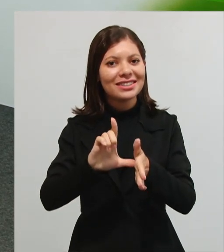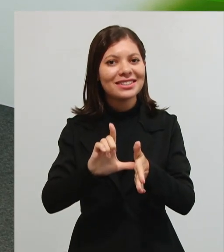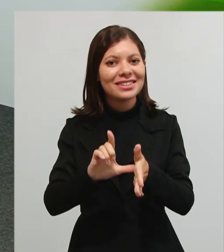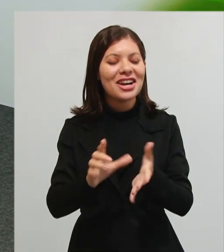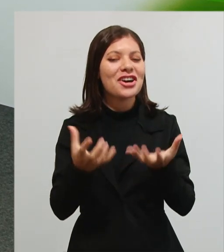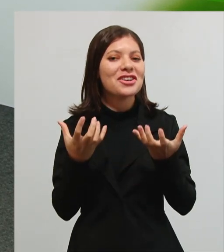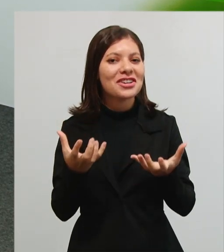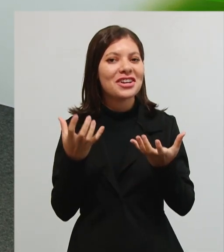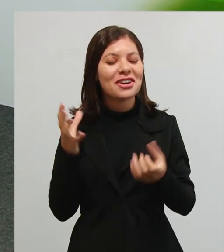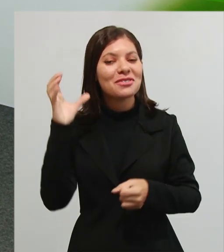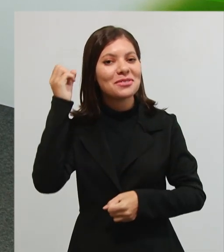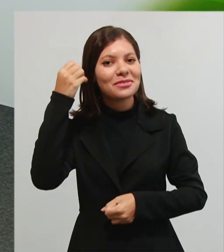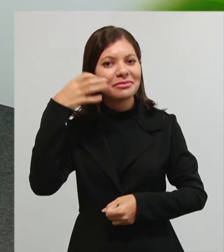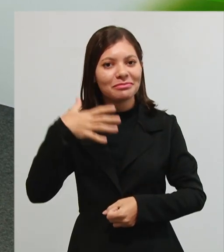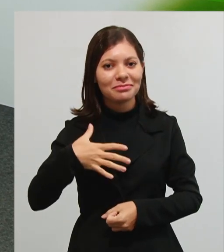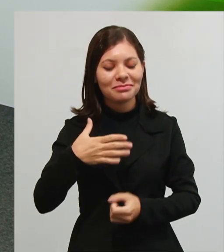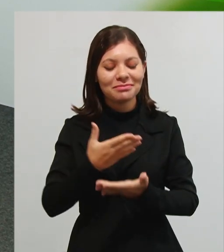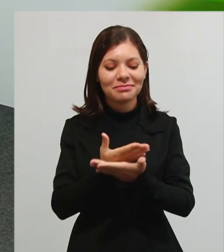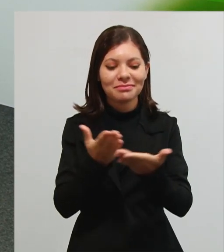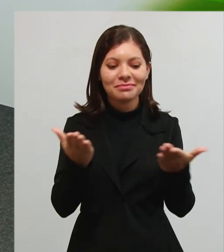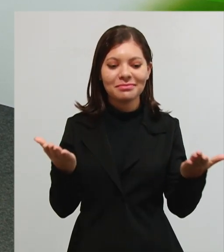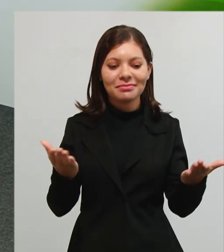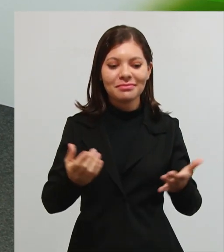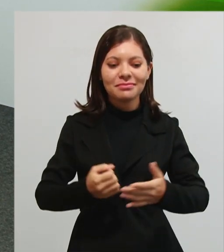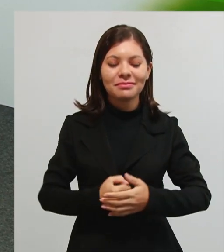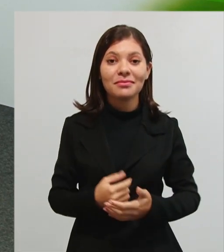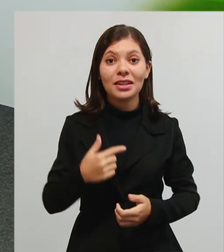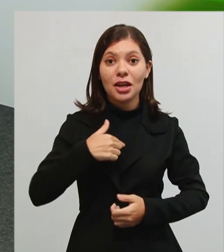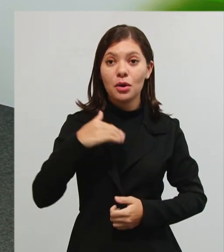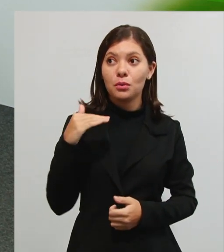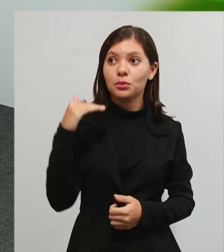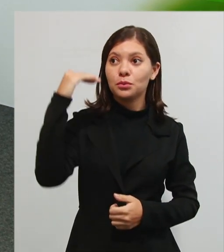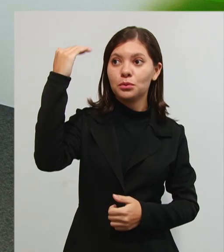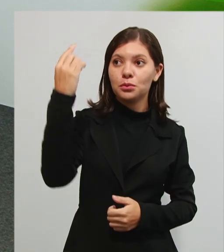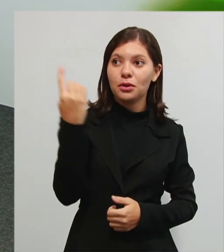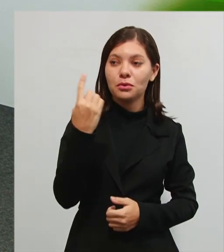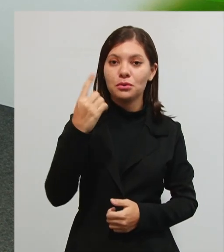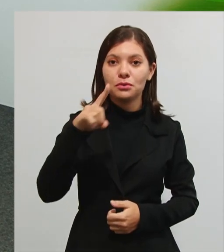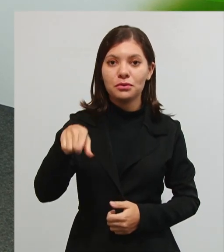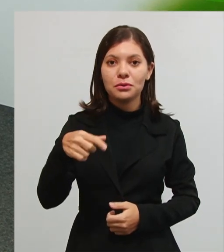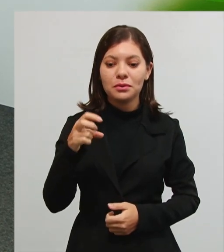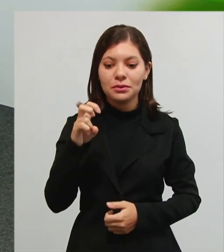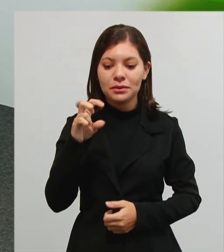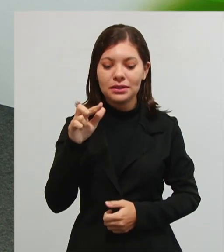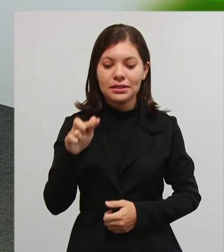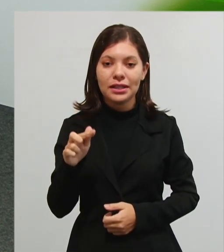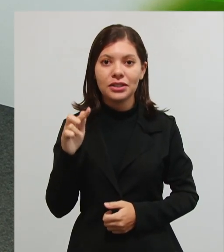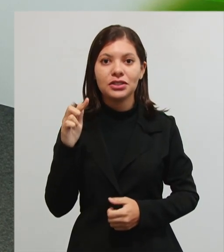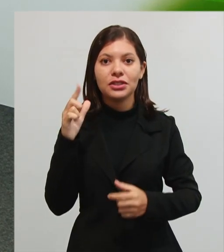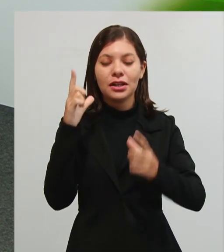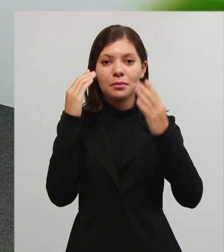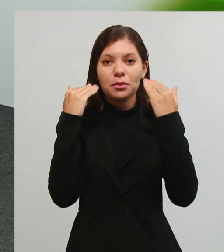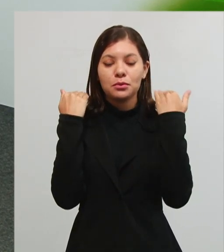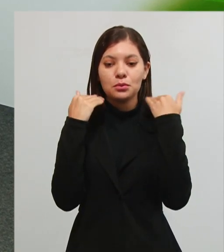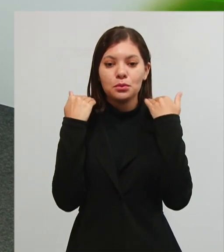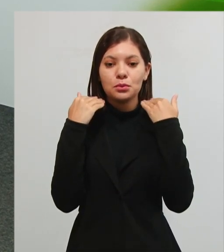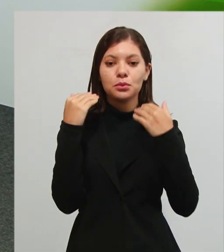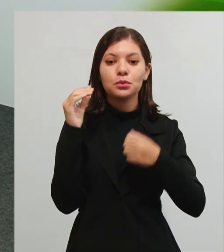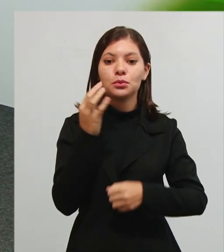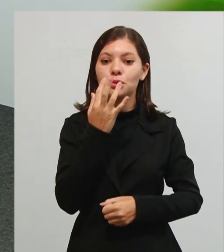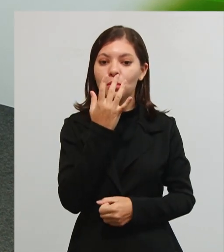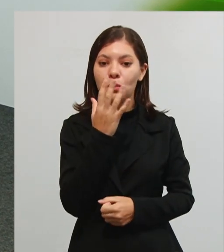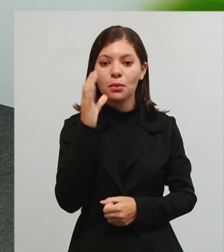gostaria de fazer a minha audiodescrição eu tenho 1,57 de altura cabelos curtos na cor castanho